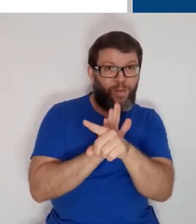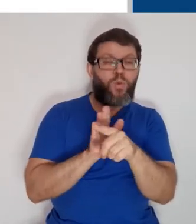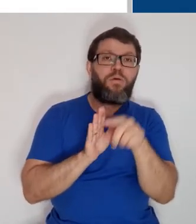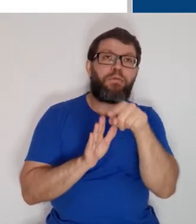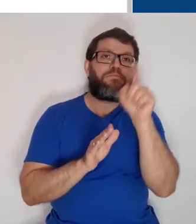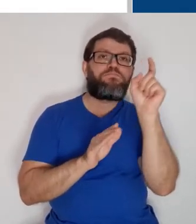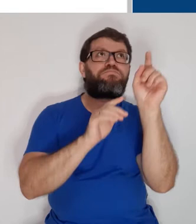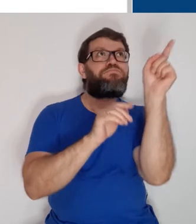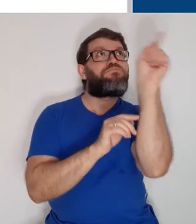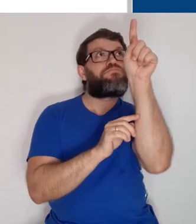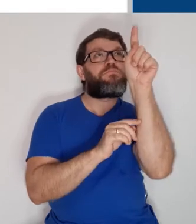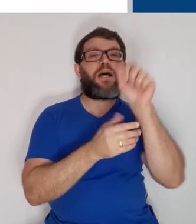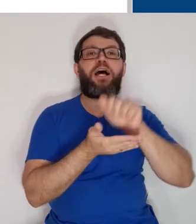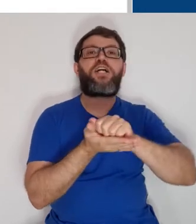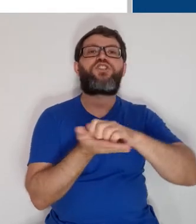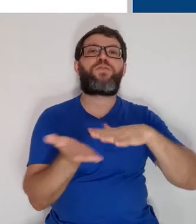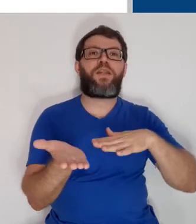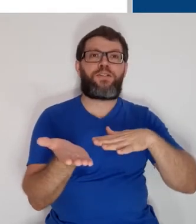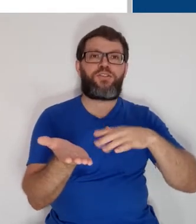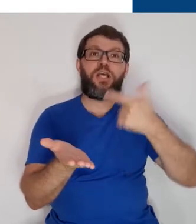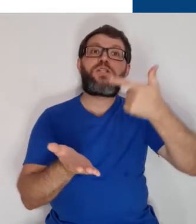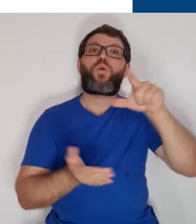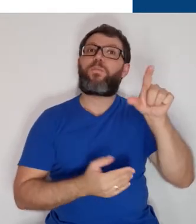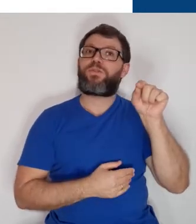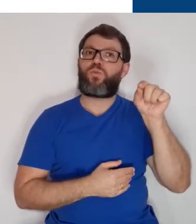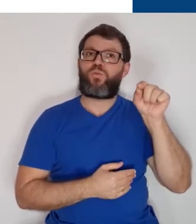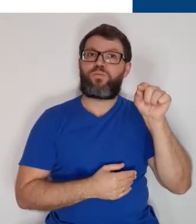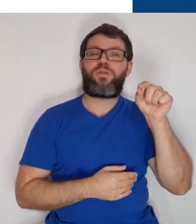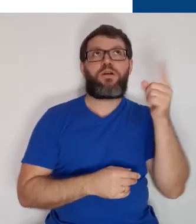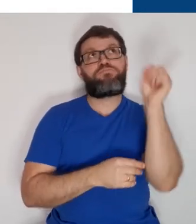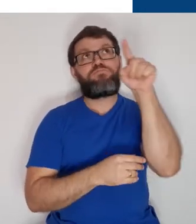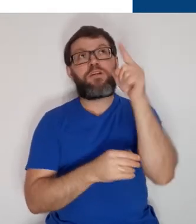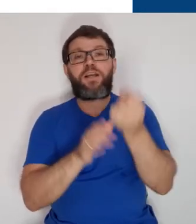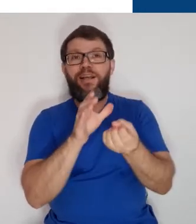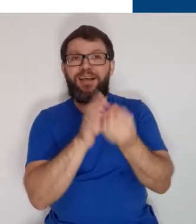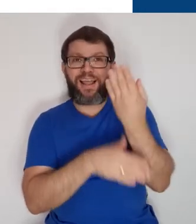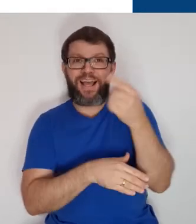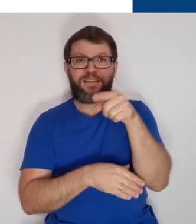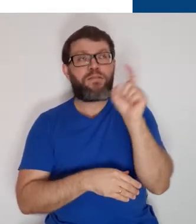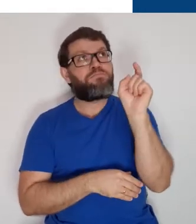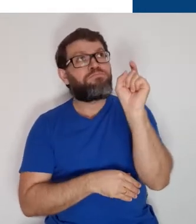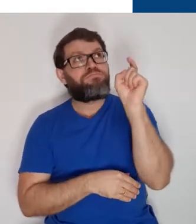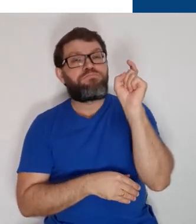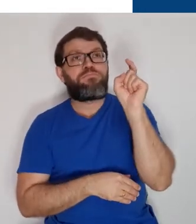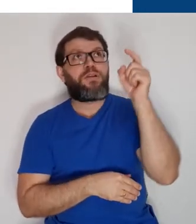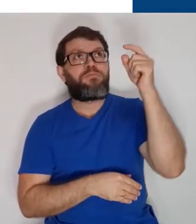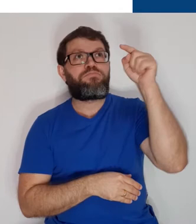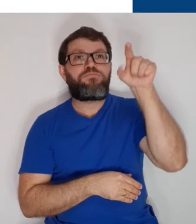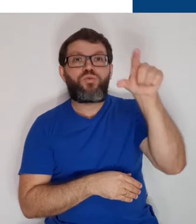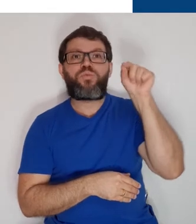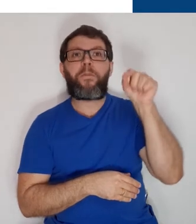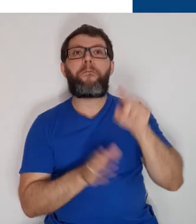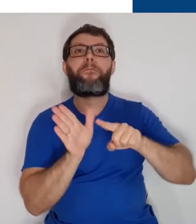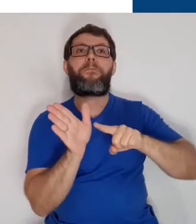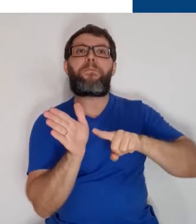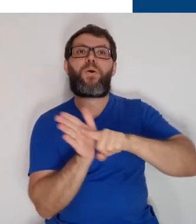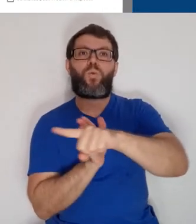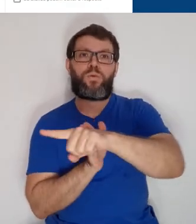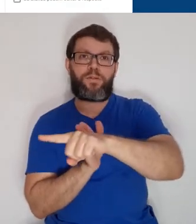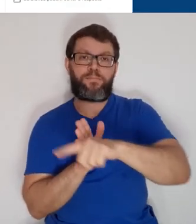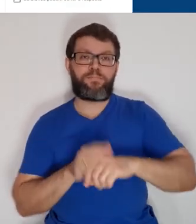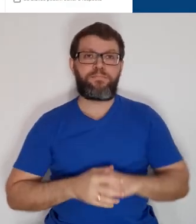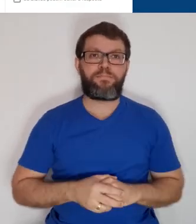atividades a segunda opção no menu superior em seguida no botão criar vamos selecionar pergunta